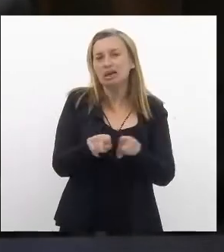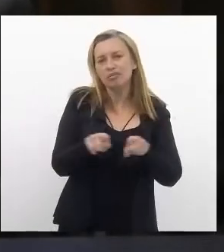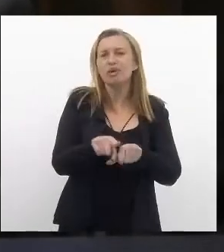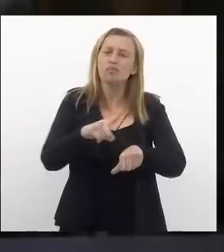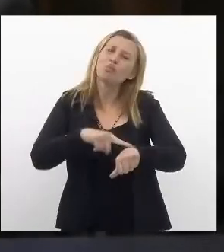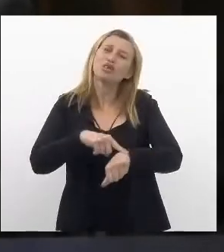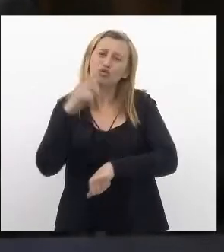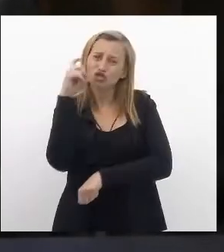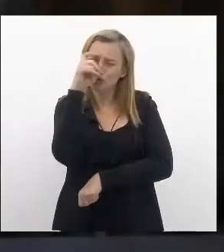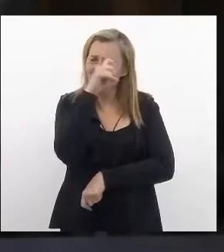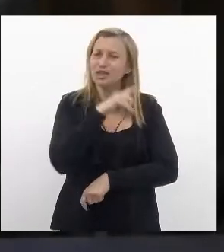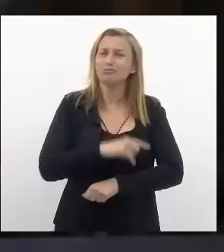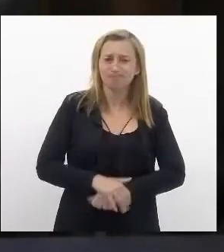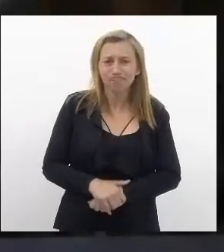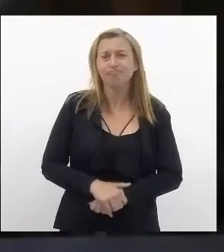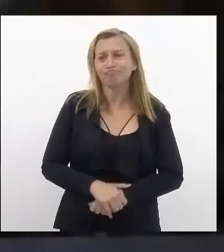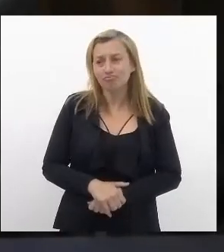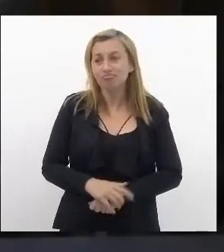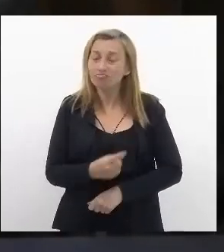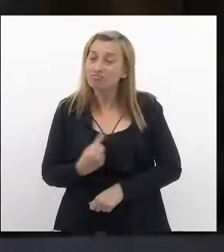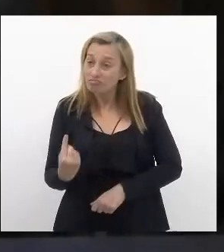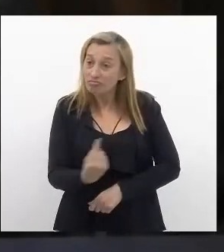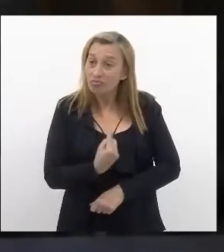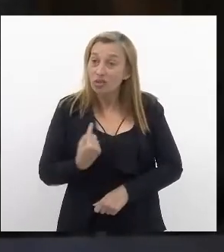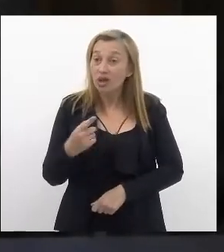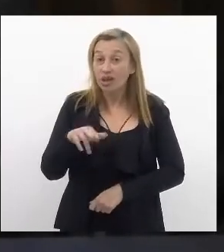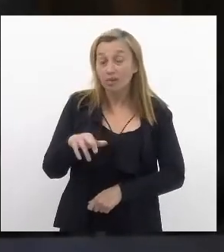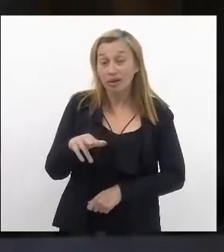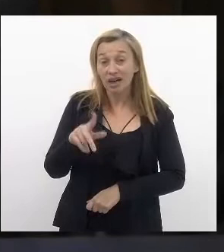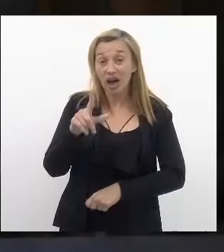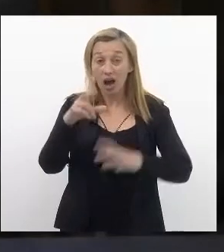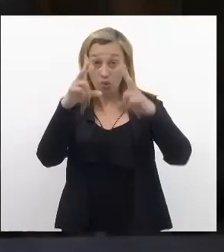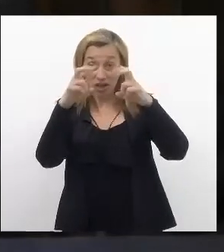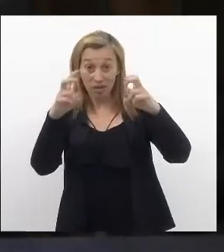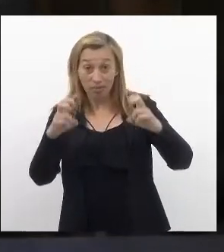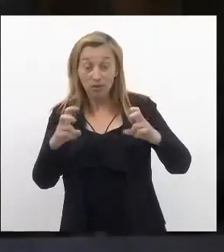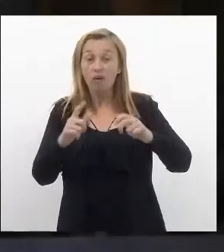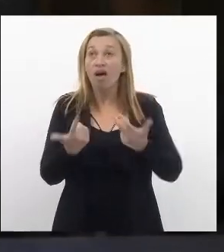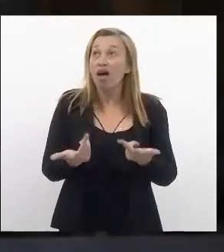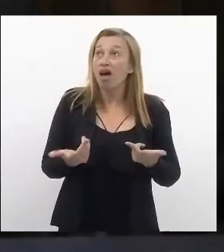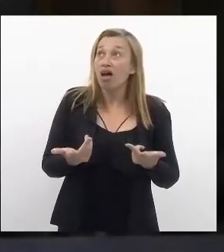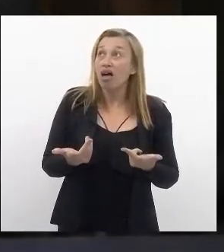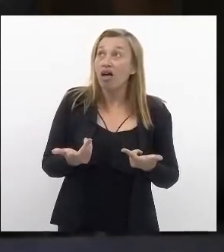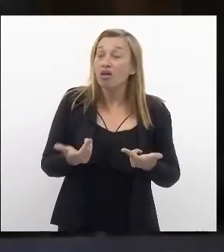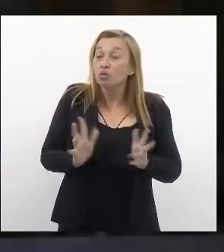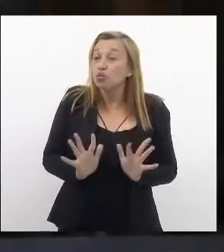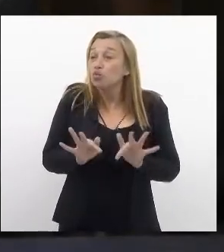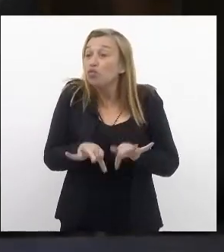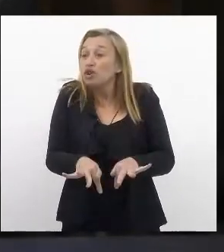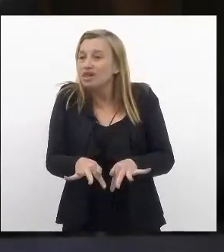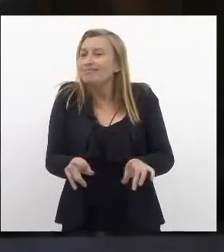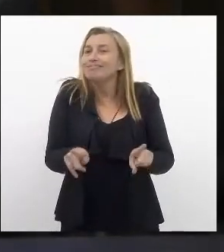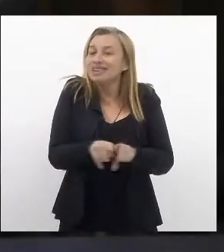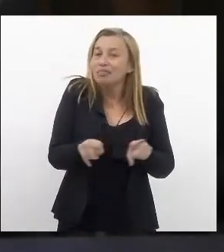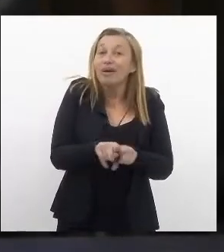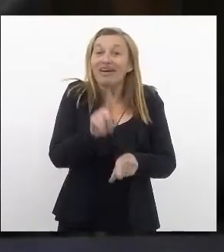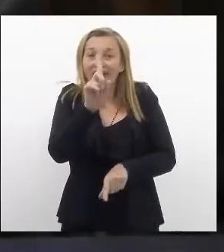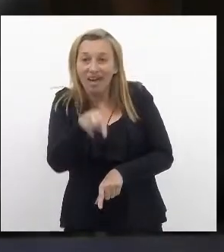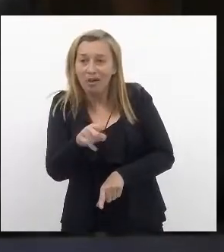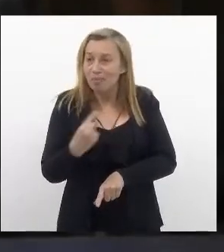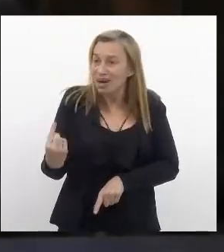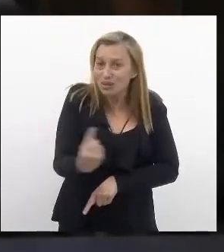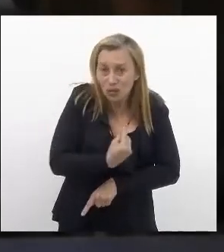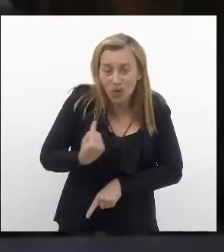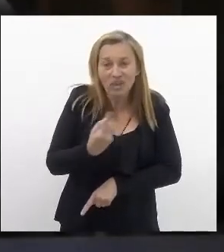momentos difíceis. E a nossa irmanação ao Líbano, ela, ao fim, também é, para